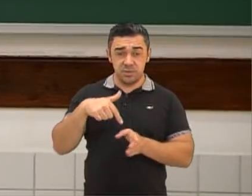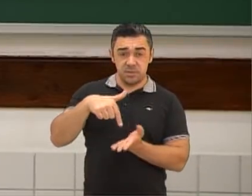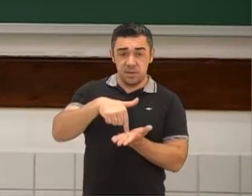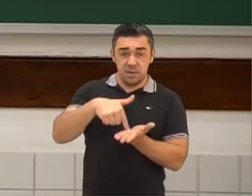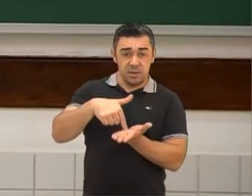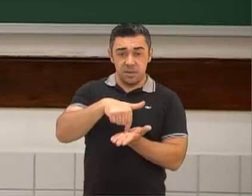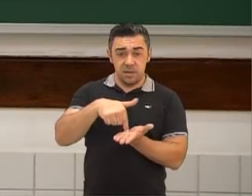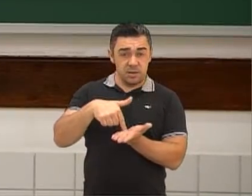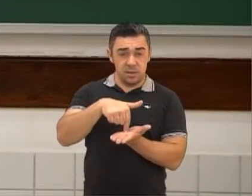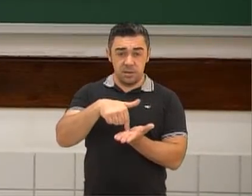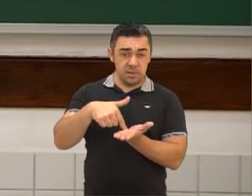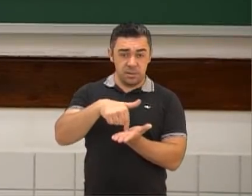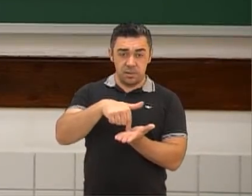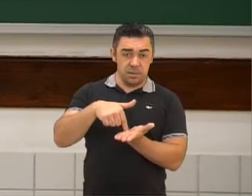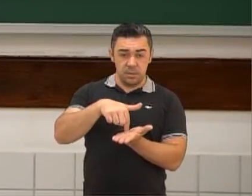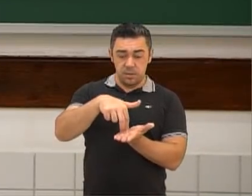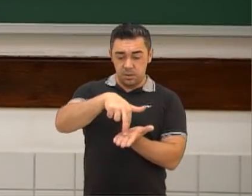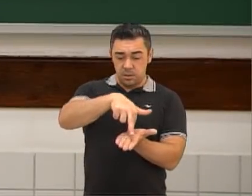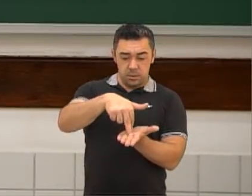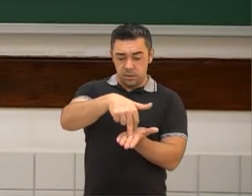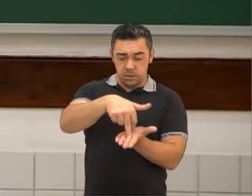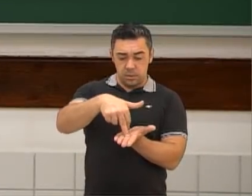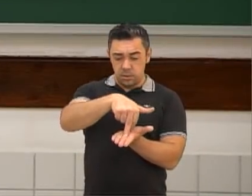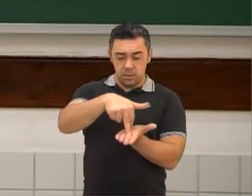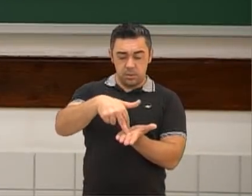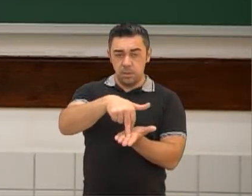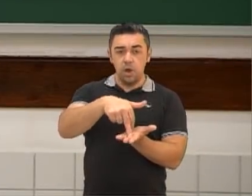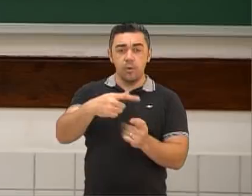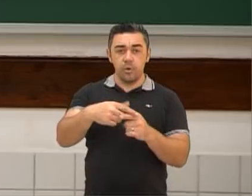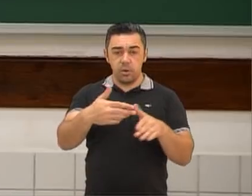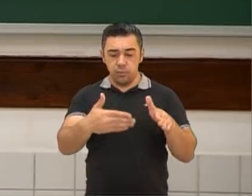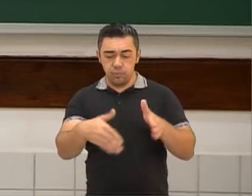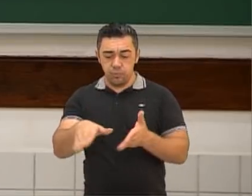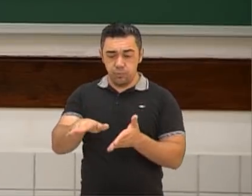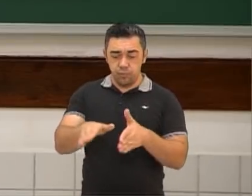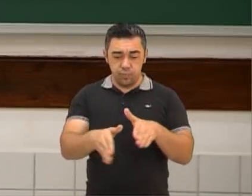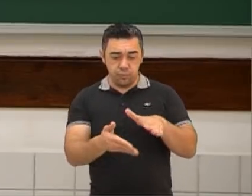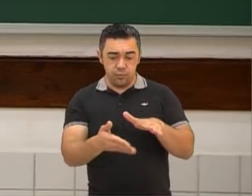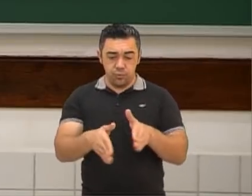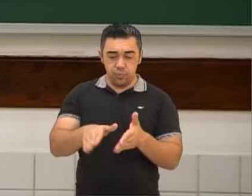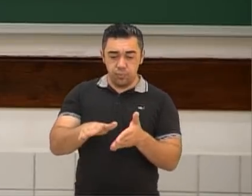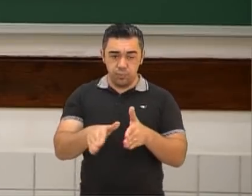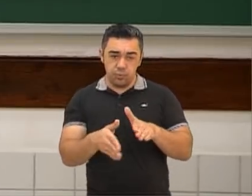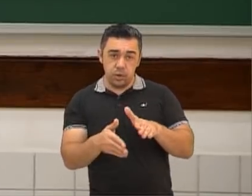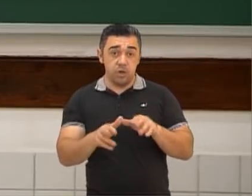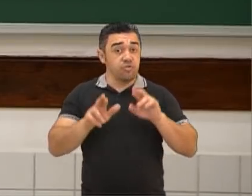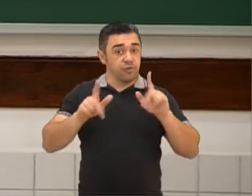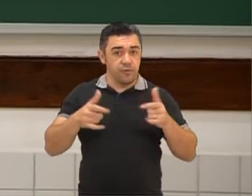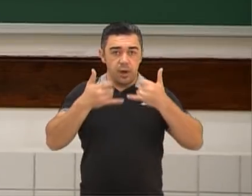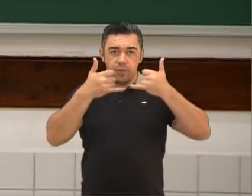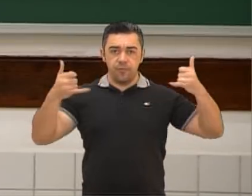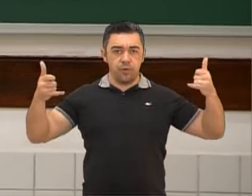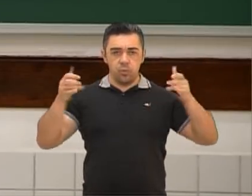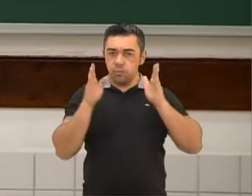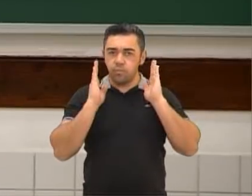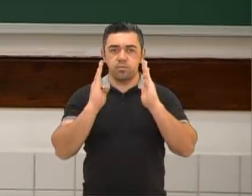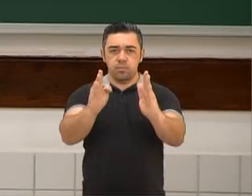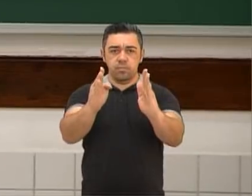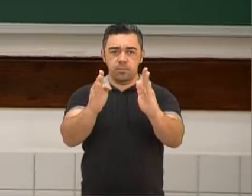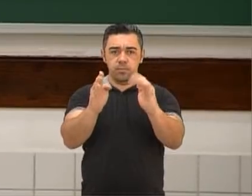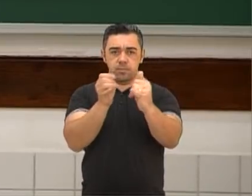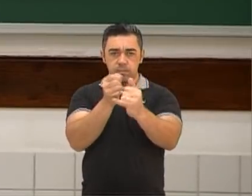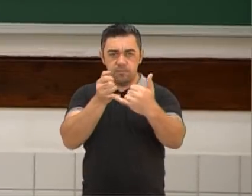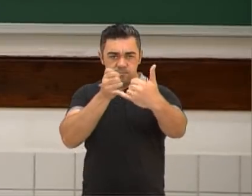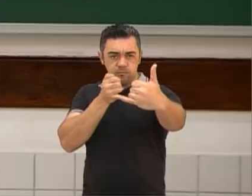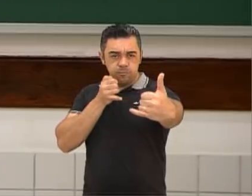ela acaba tendo um movimento para o lado também, que o arame não tem, certo? Como ela acaba formando aquela